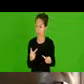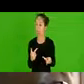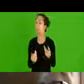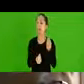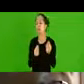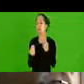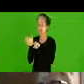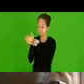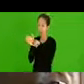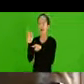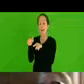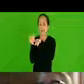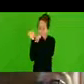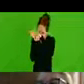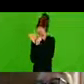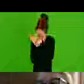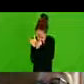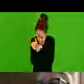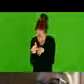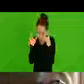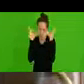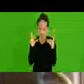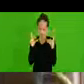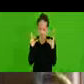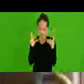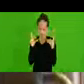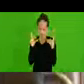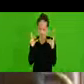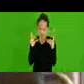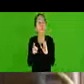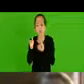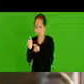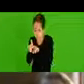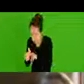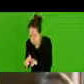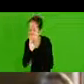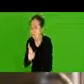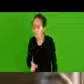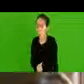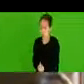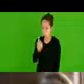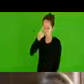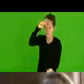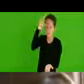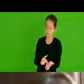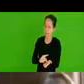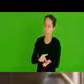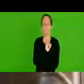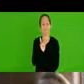investigação, ou seja, nós não estamos em busca de uma verdade, porque aquilo que era ciência